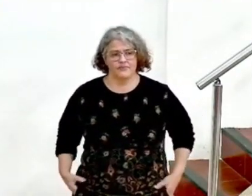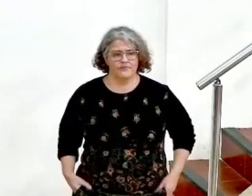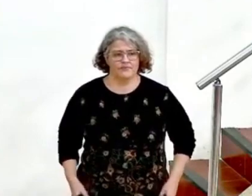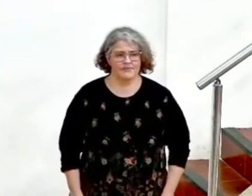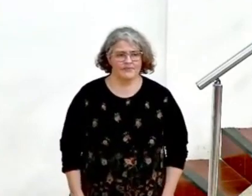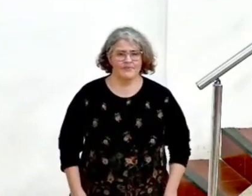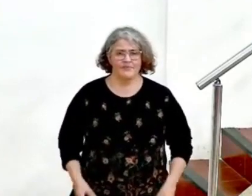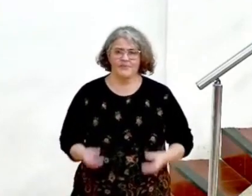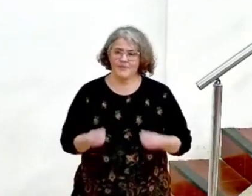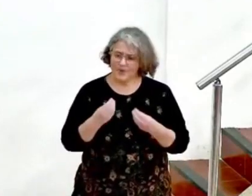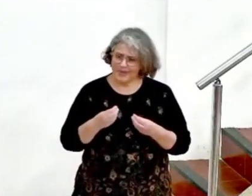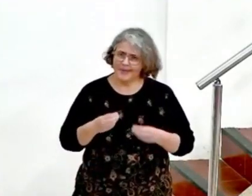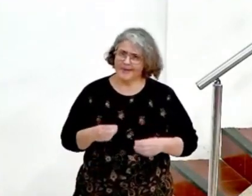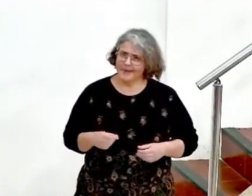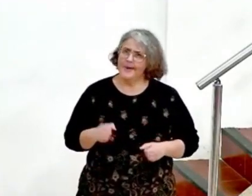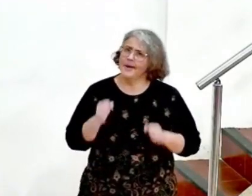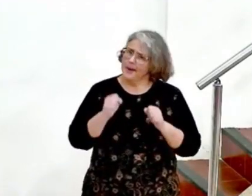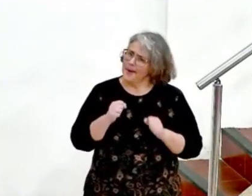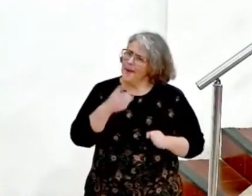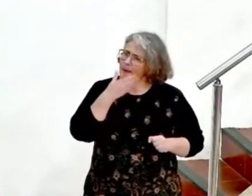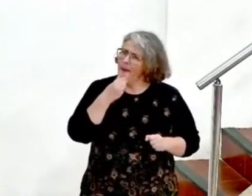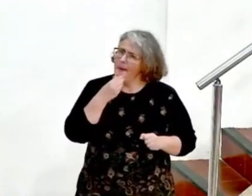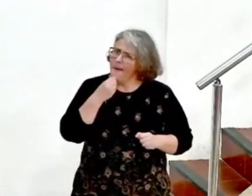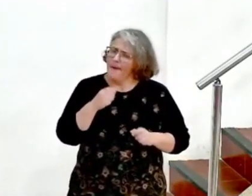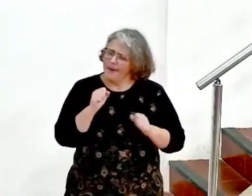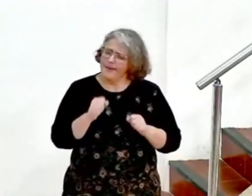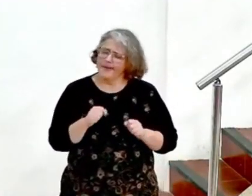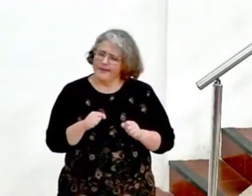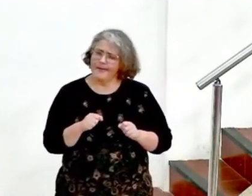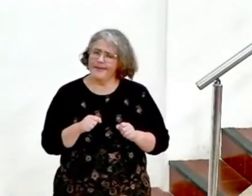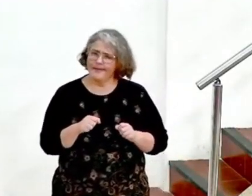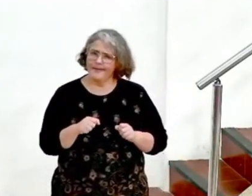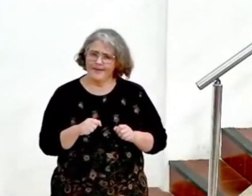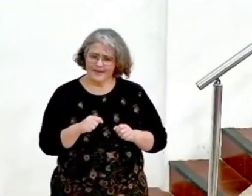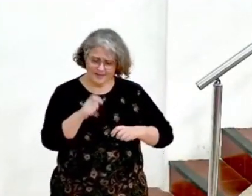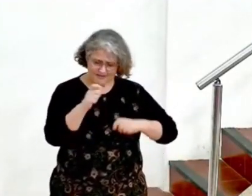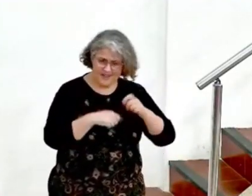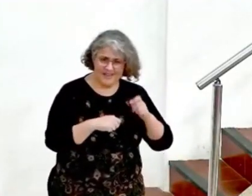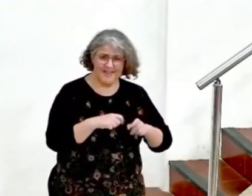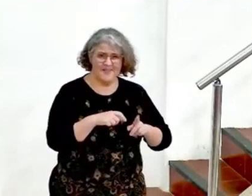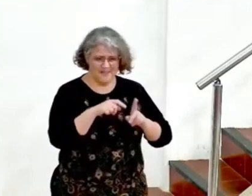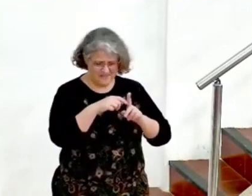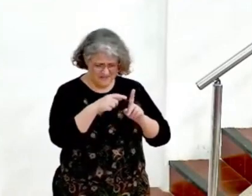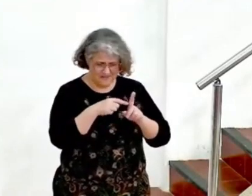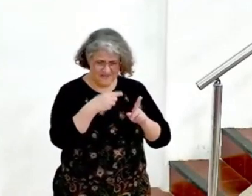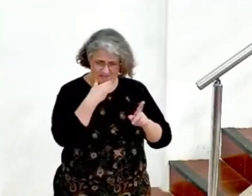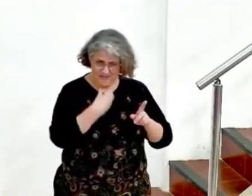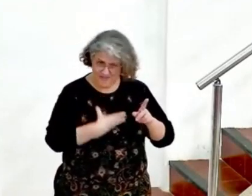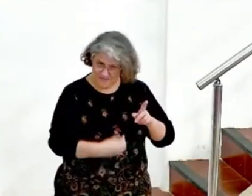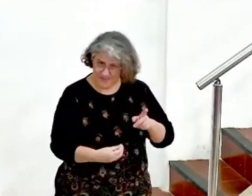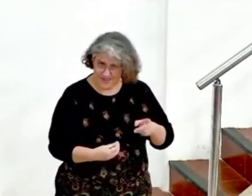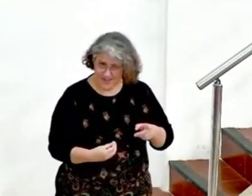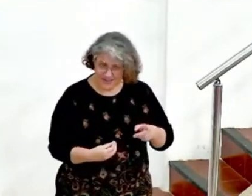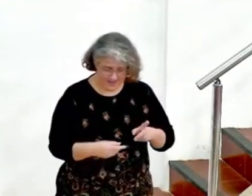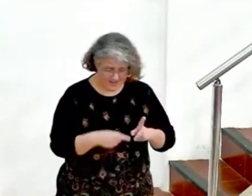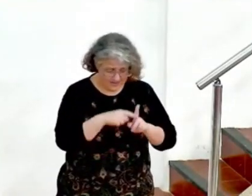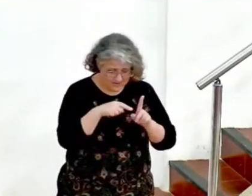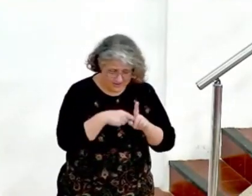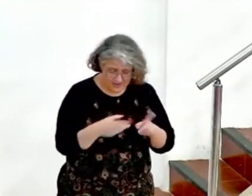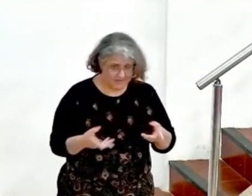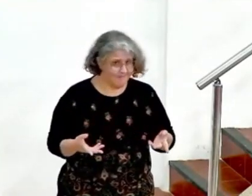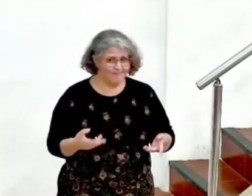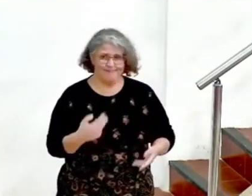Poderia, de fato, ter um filho? Não, mas teve. Porque quando Deus faz a sua obra, queridos, Ele